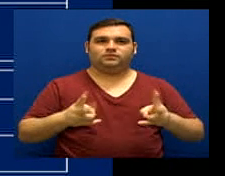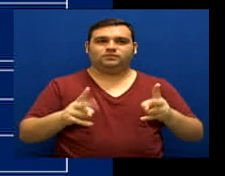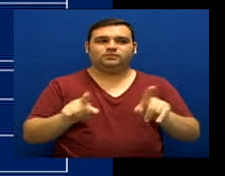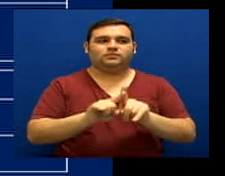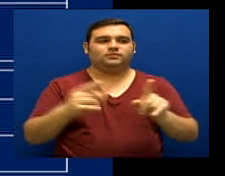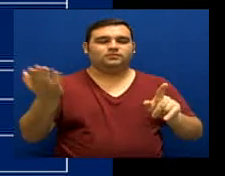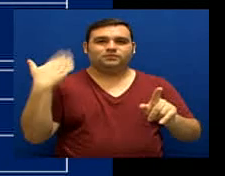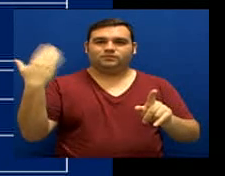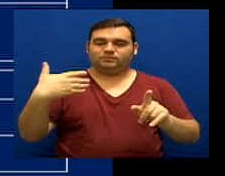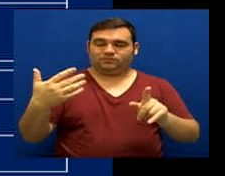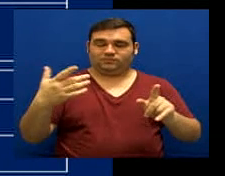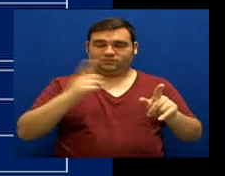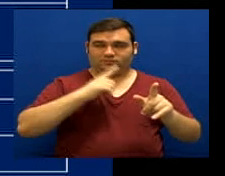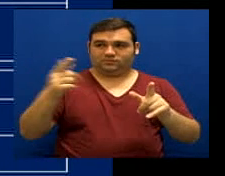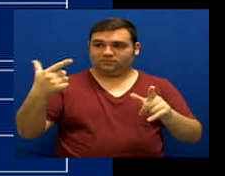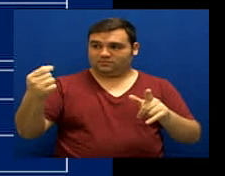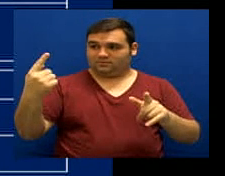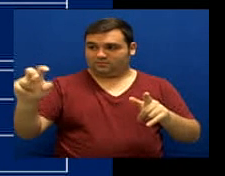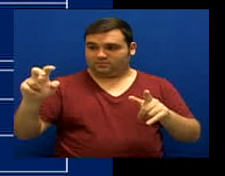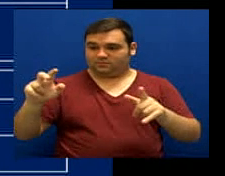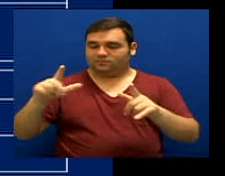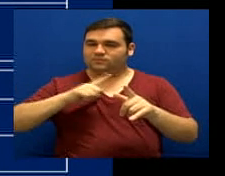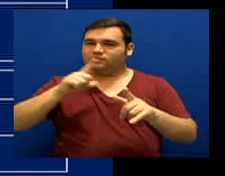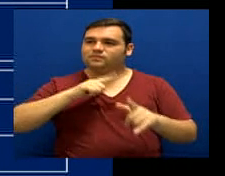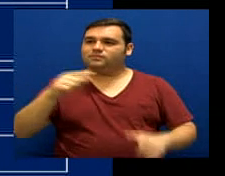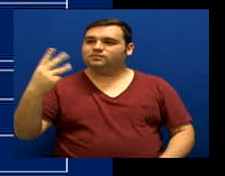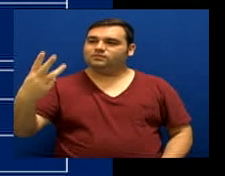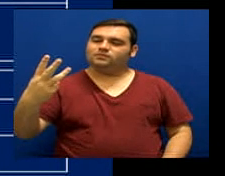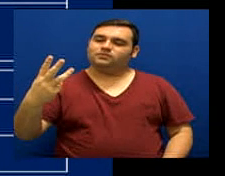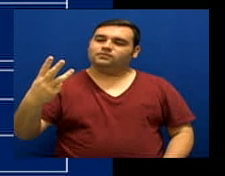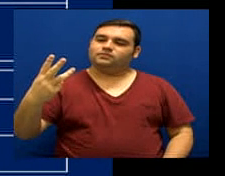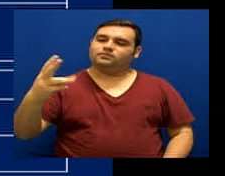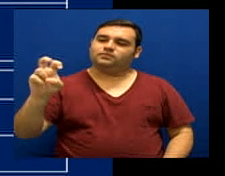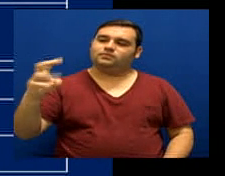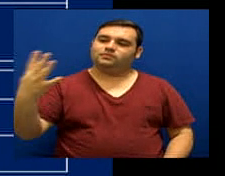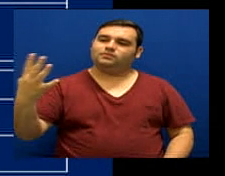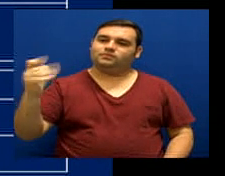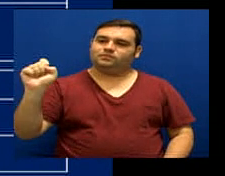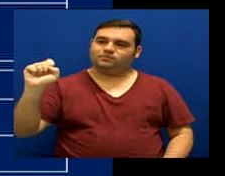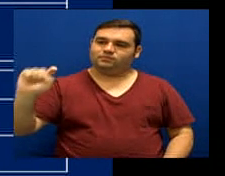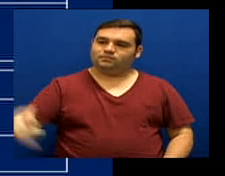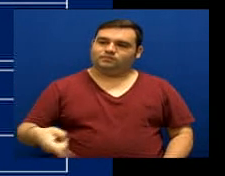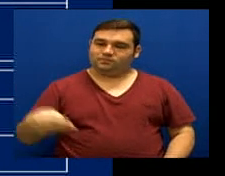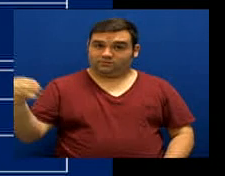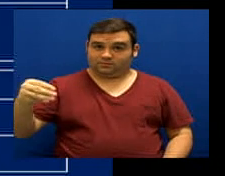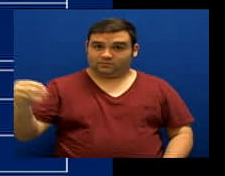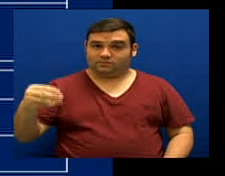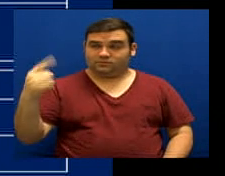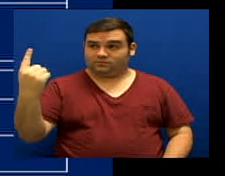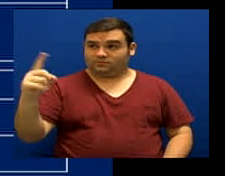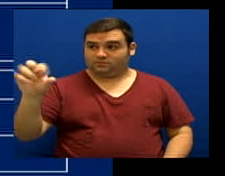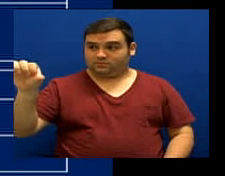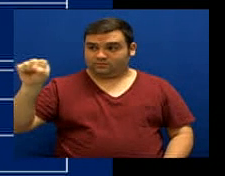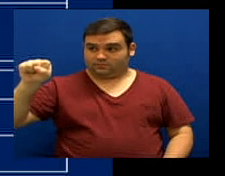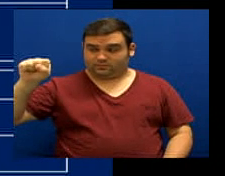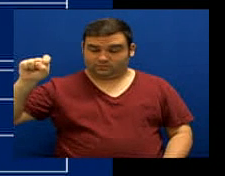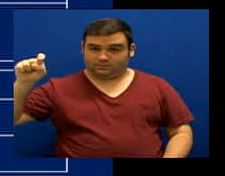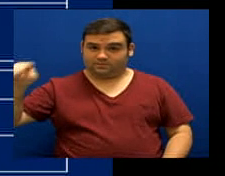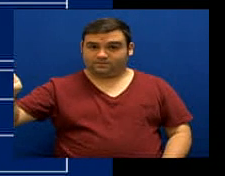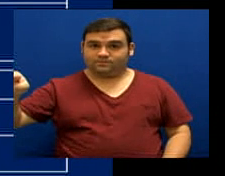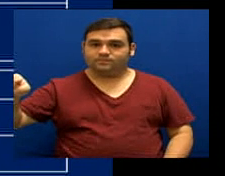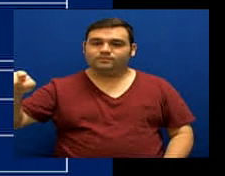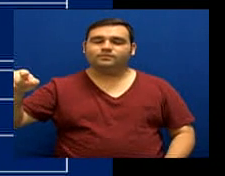arrecadado em 2015 da ordem de 354 milhões cento e noventa e oito mil